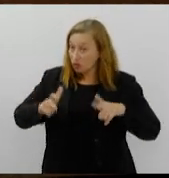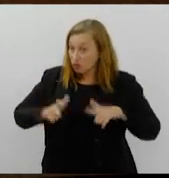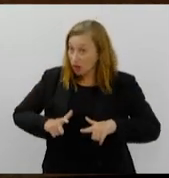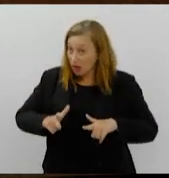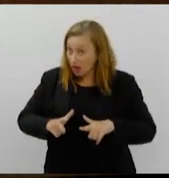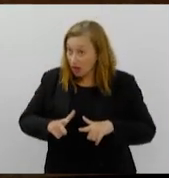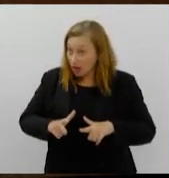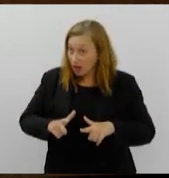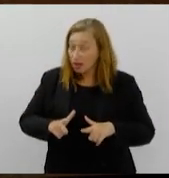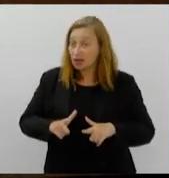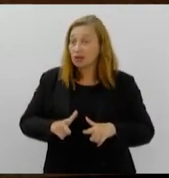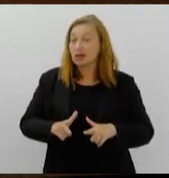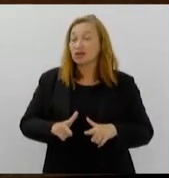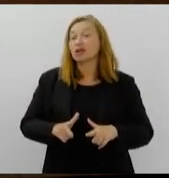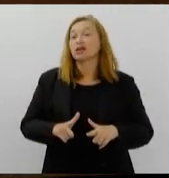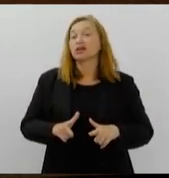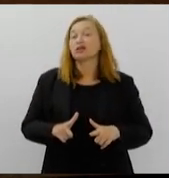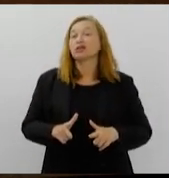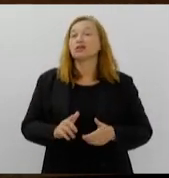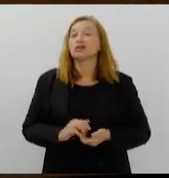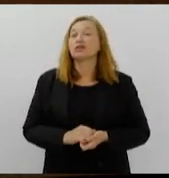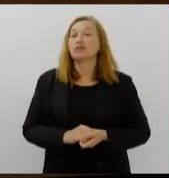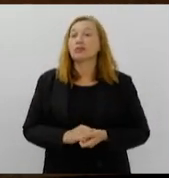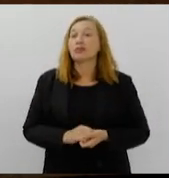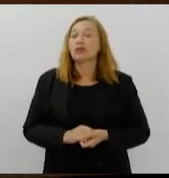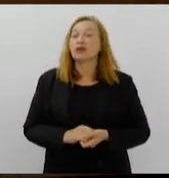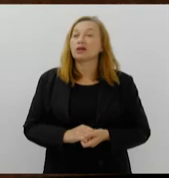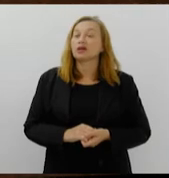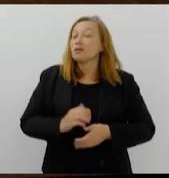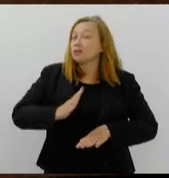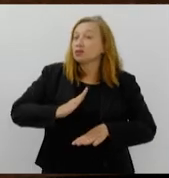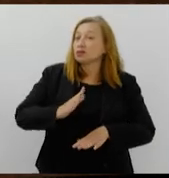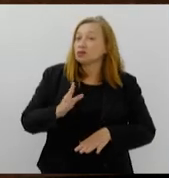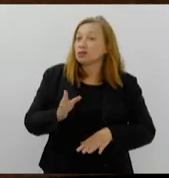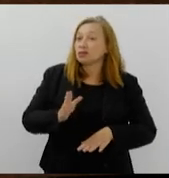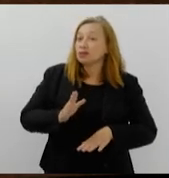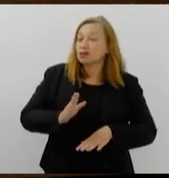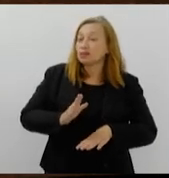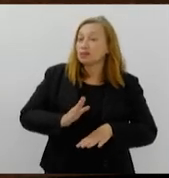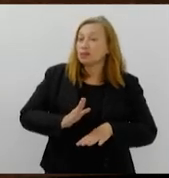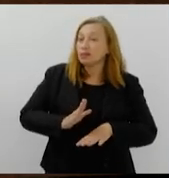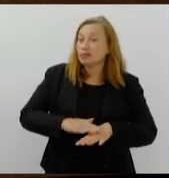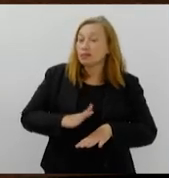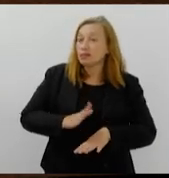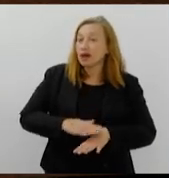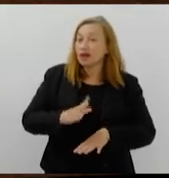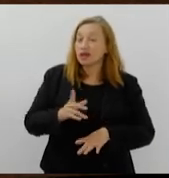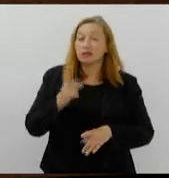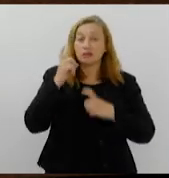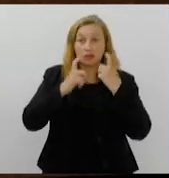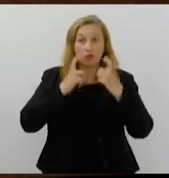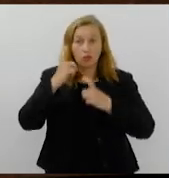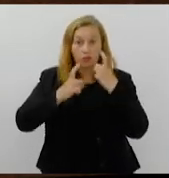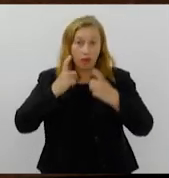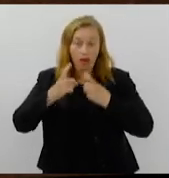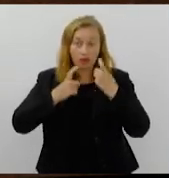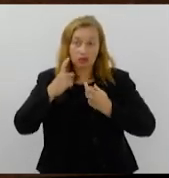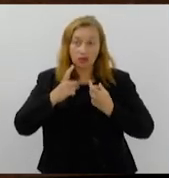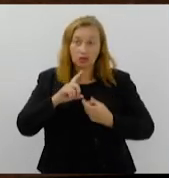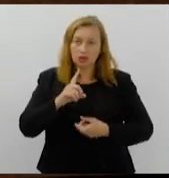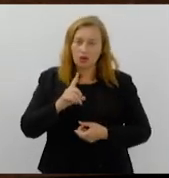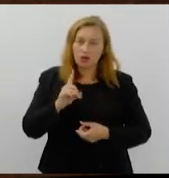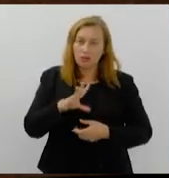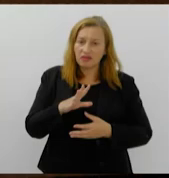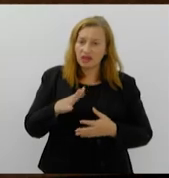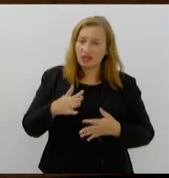como nunca, nós estamos ficando a cada dia mais sitiados. E não é para causar o